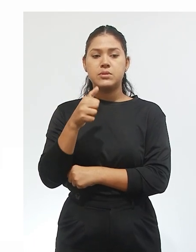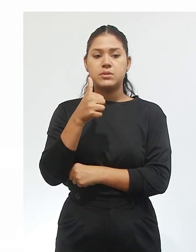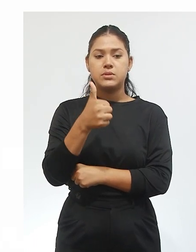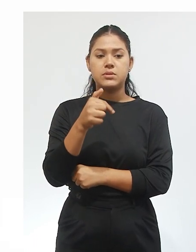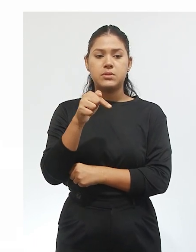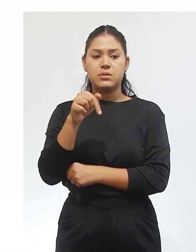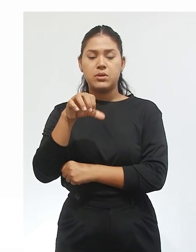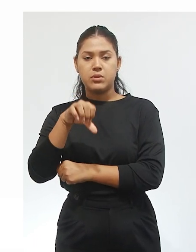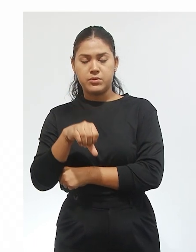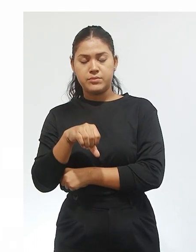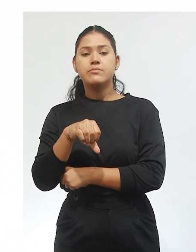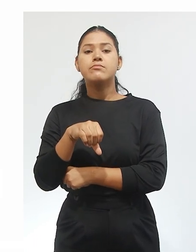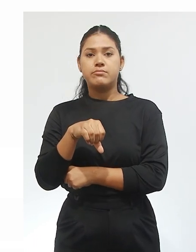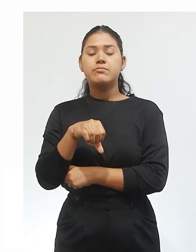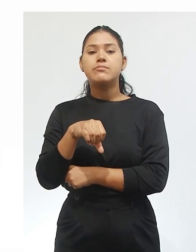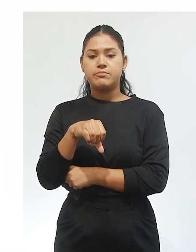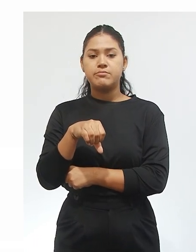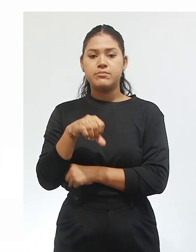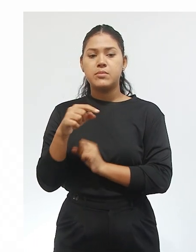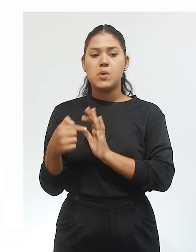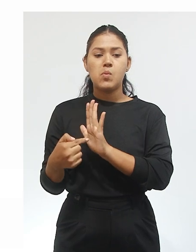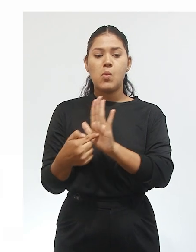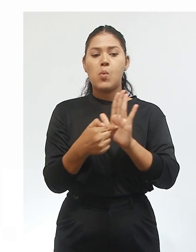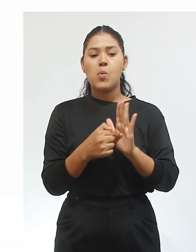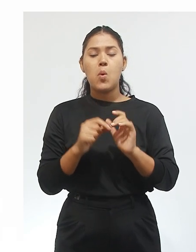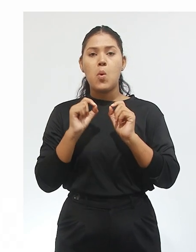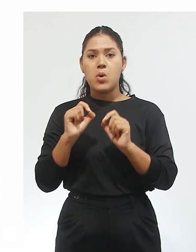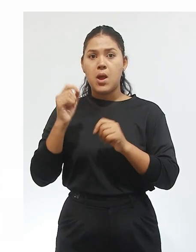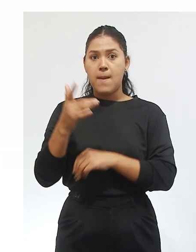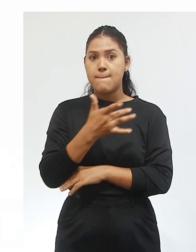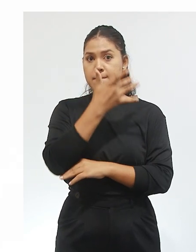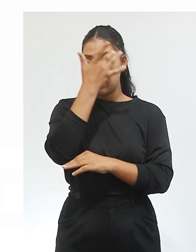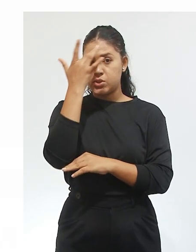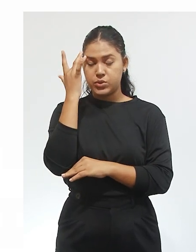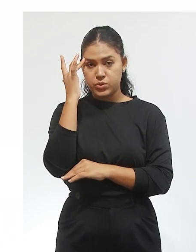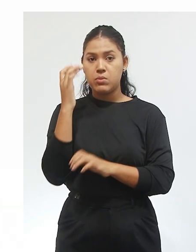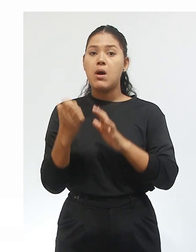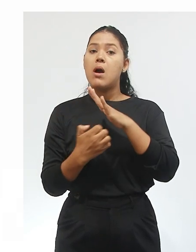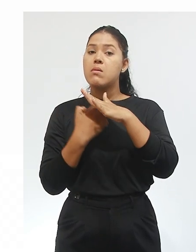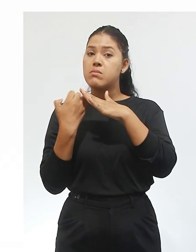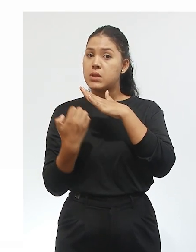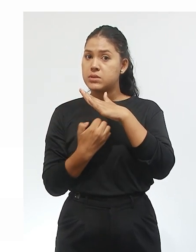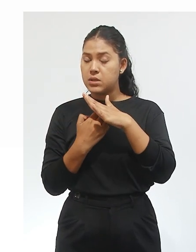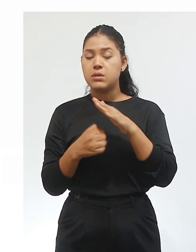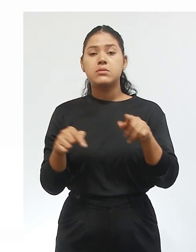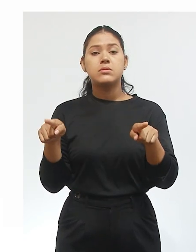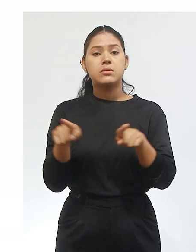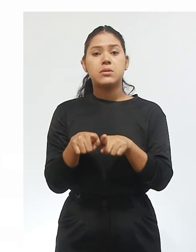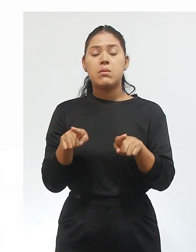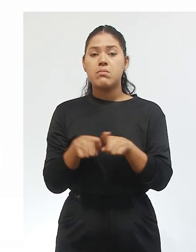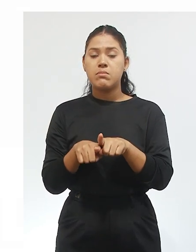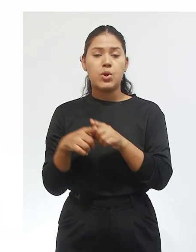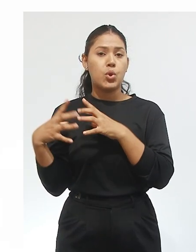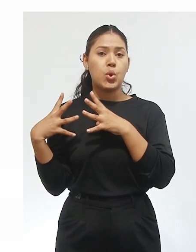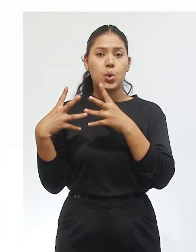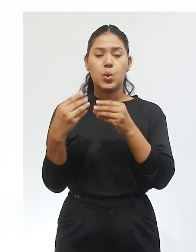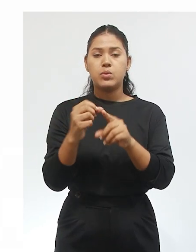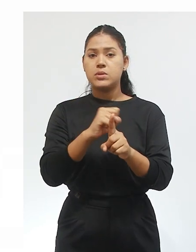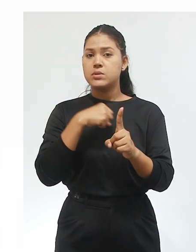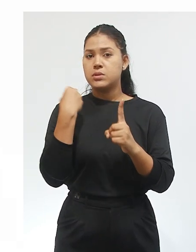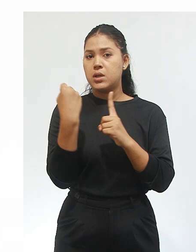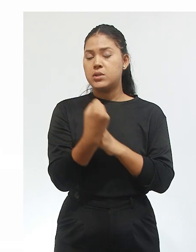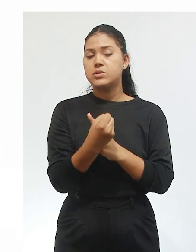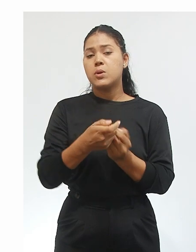11.179, que aborda o empresário e a sociedade empresária são que obrigados a seguir um sistema